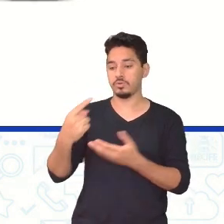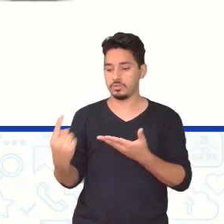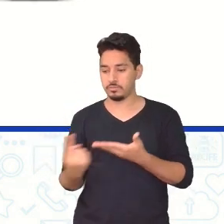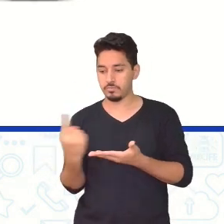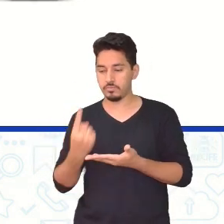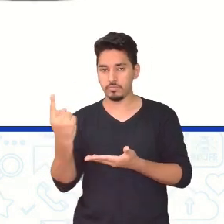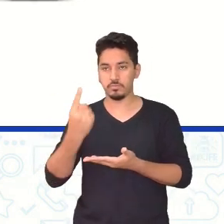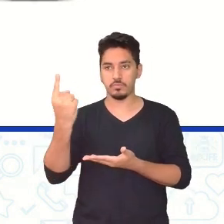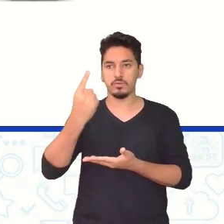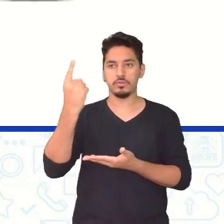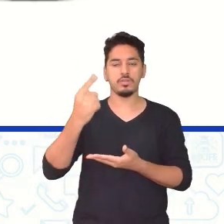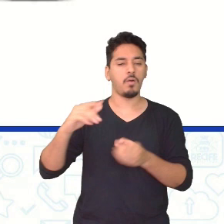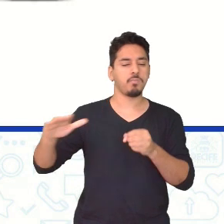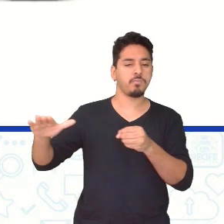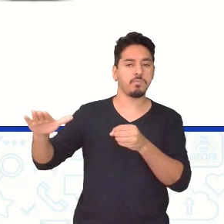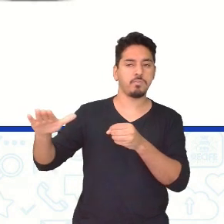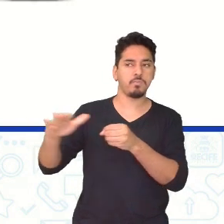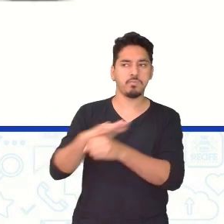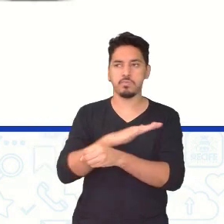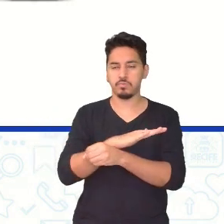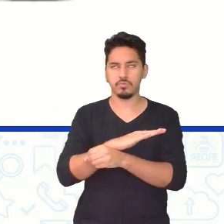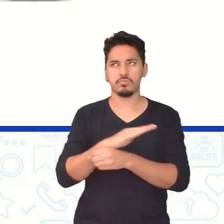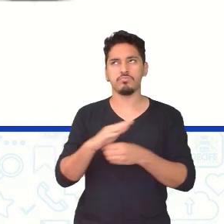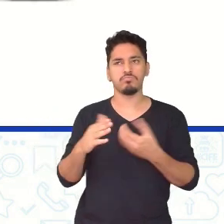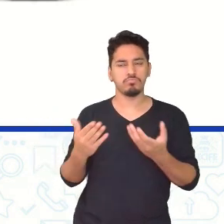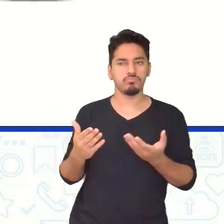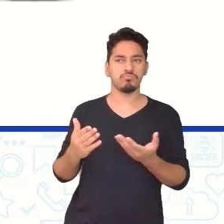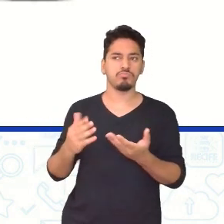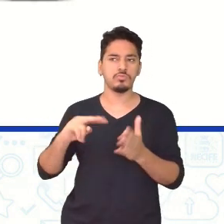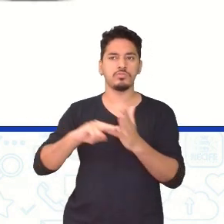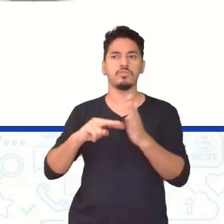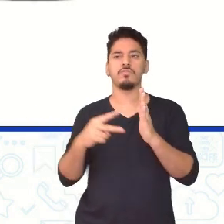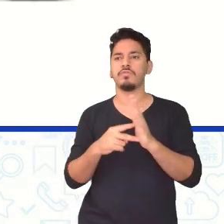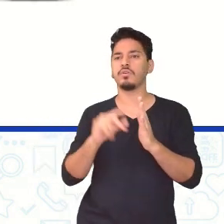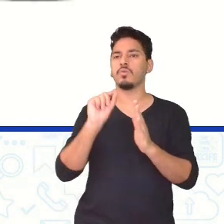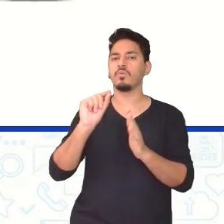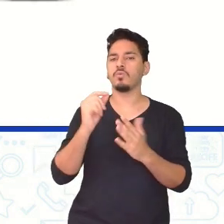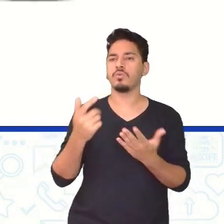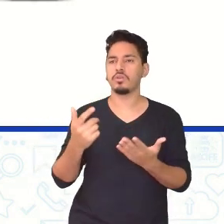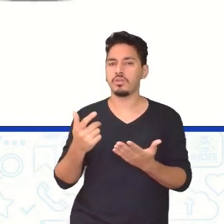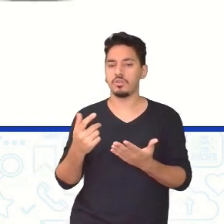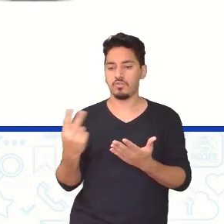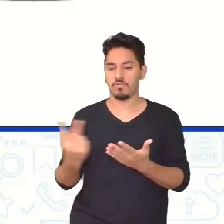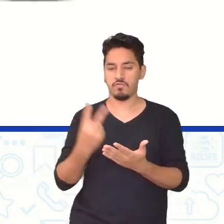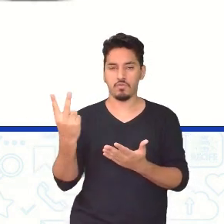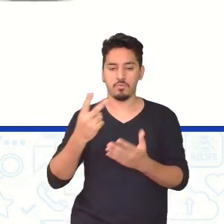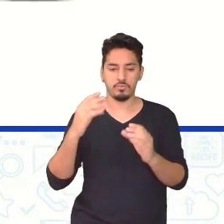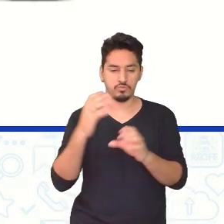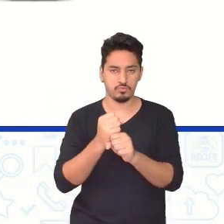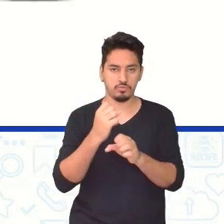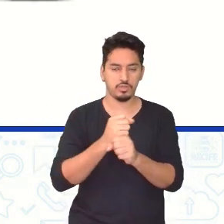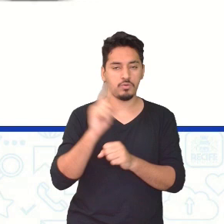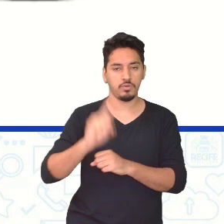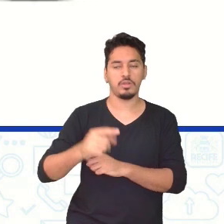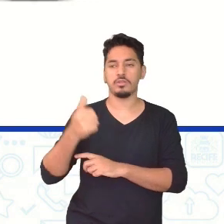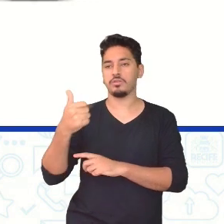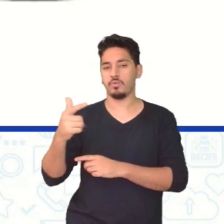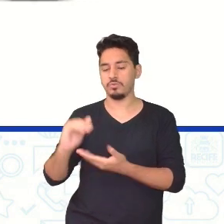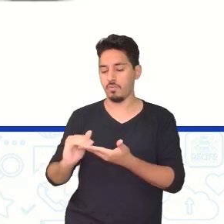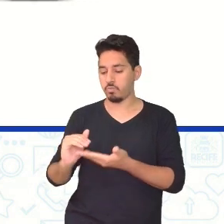está completamente cheio. Se está completamente cheio, isso quer dizer que o volume total aí é com a altura igual a 12, tá